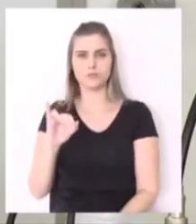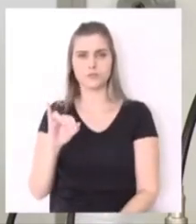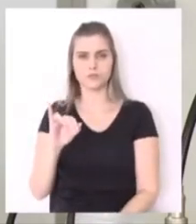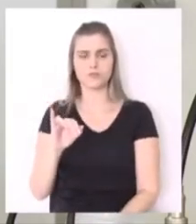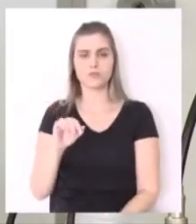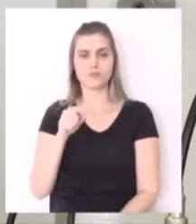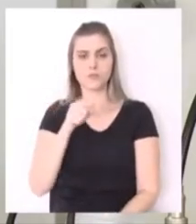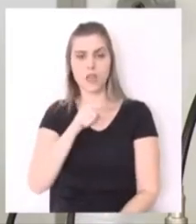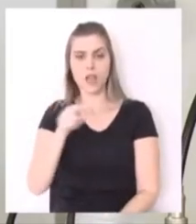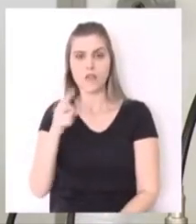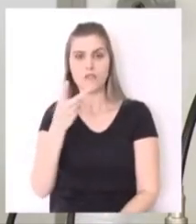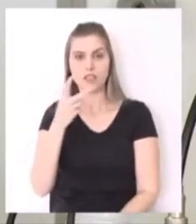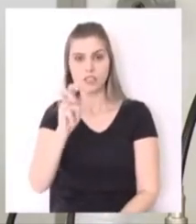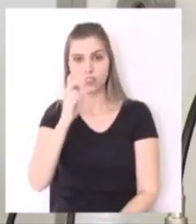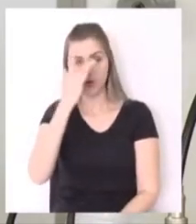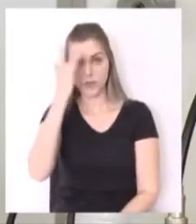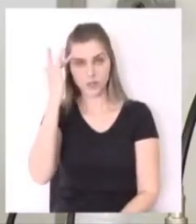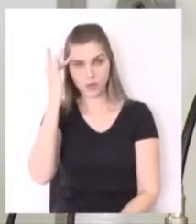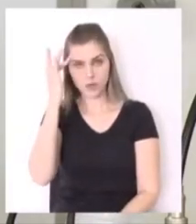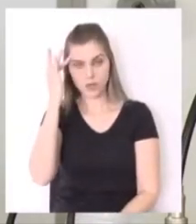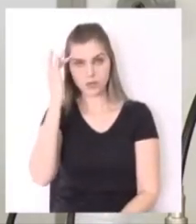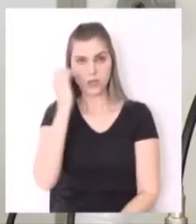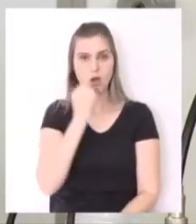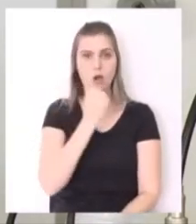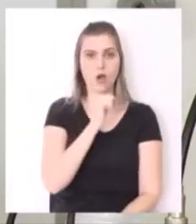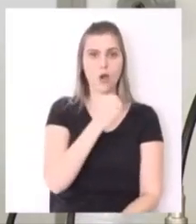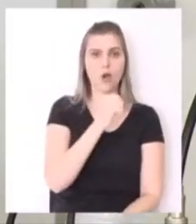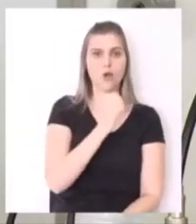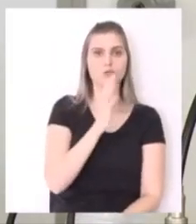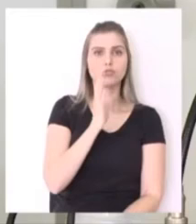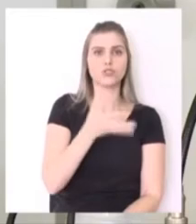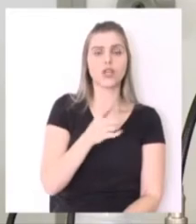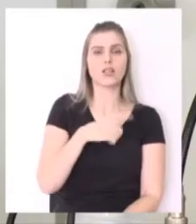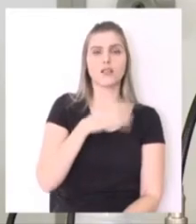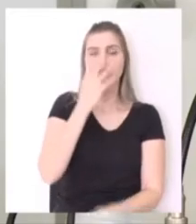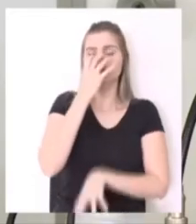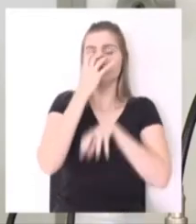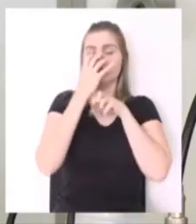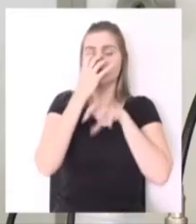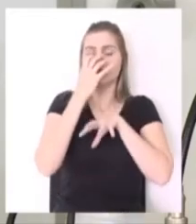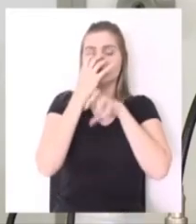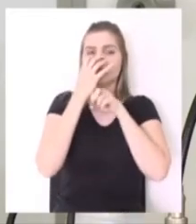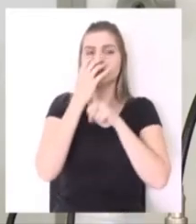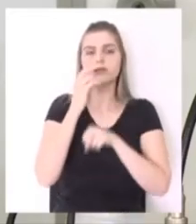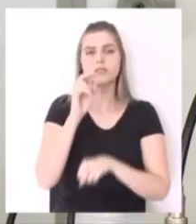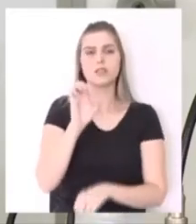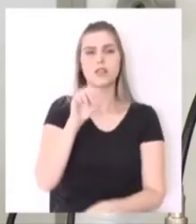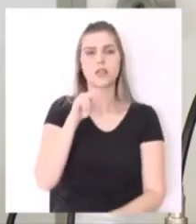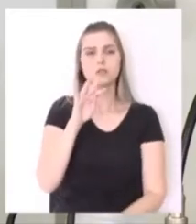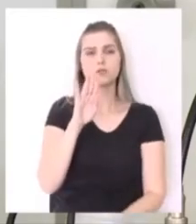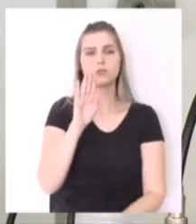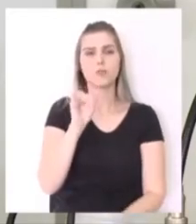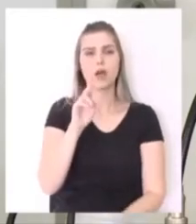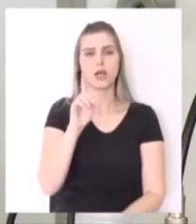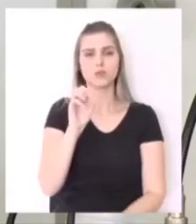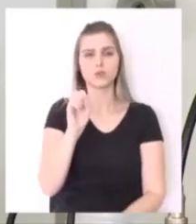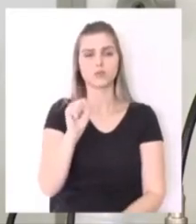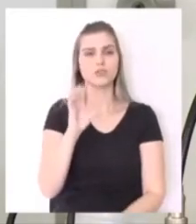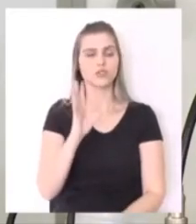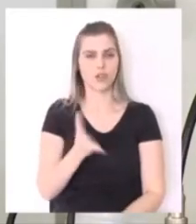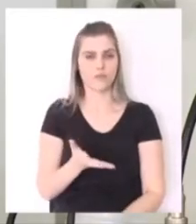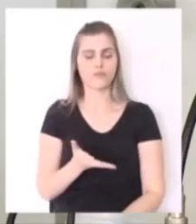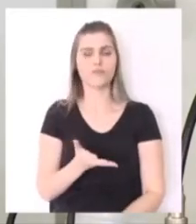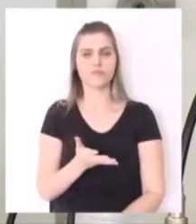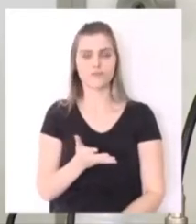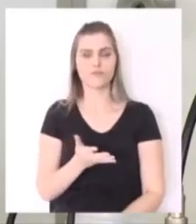25 pacientes oito já estão entubados então nós temos aí em torno